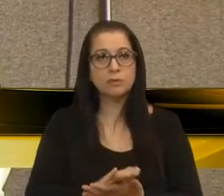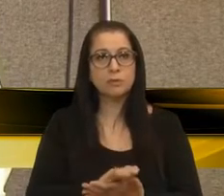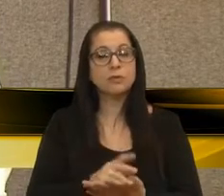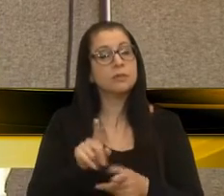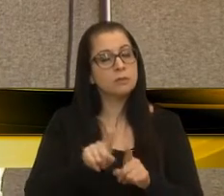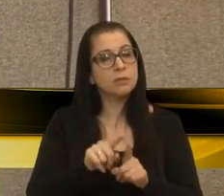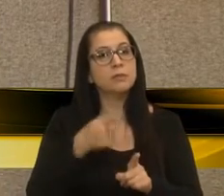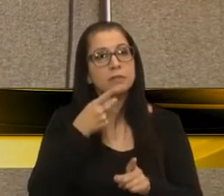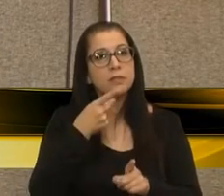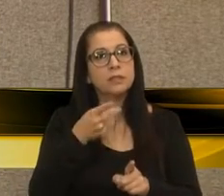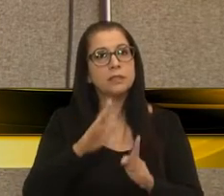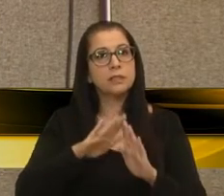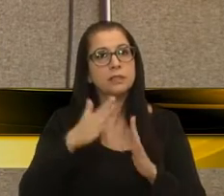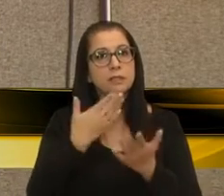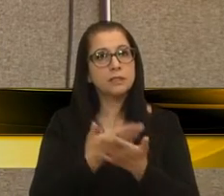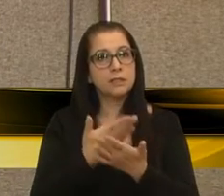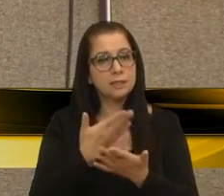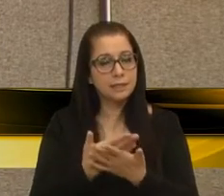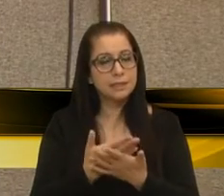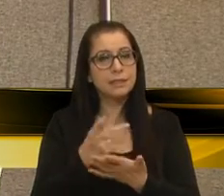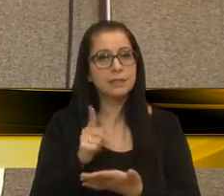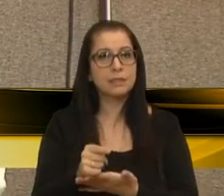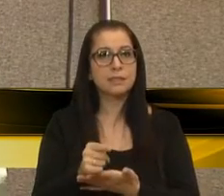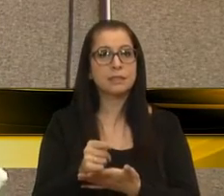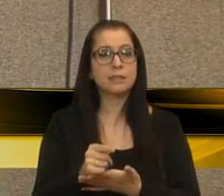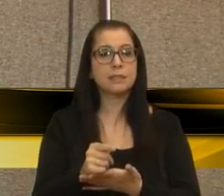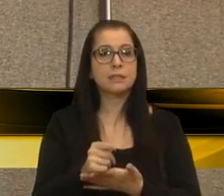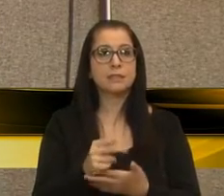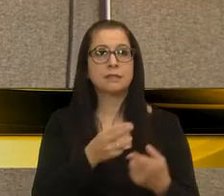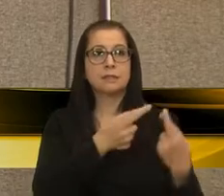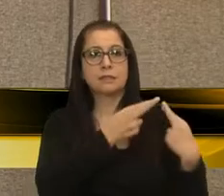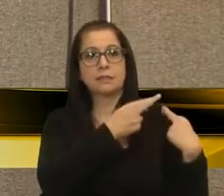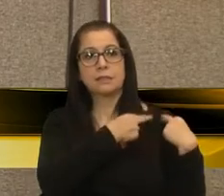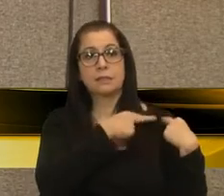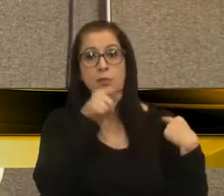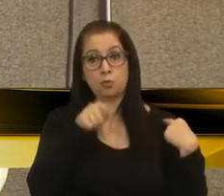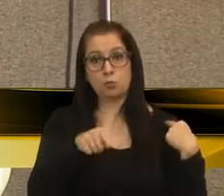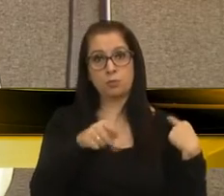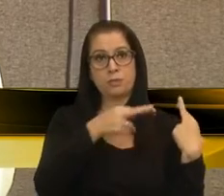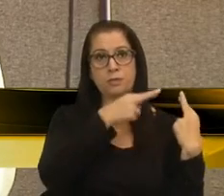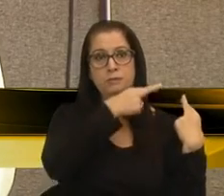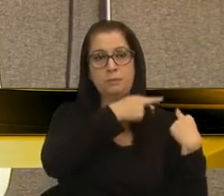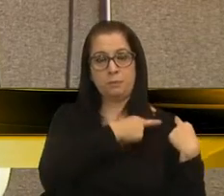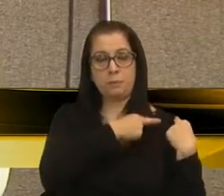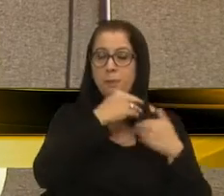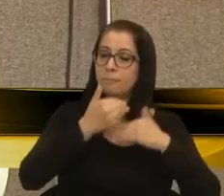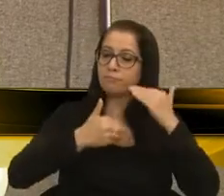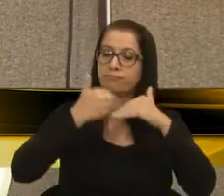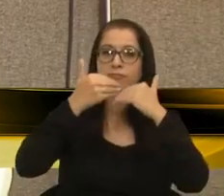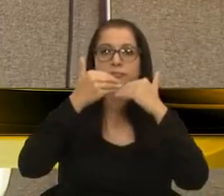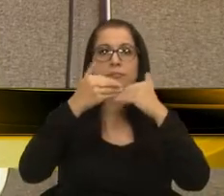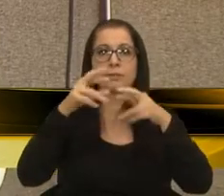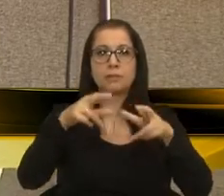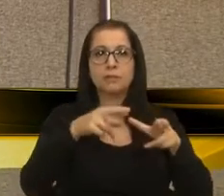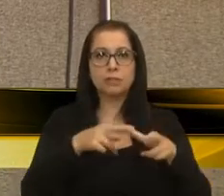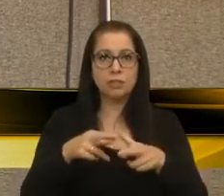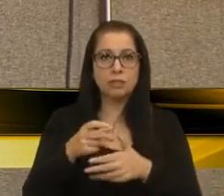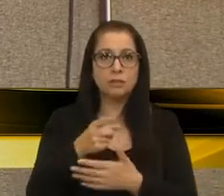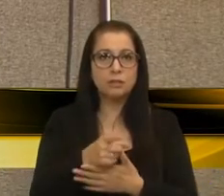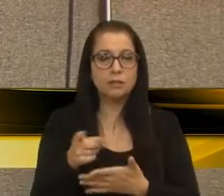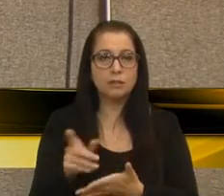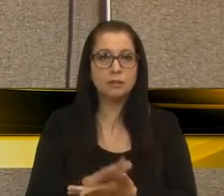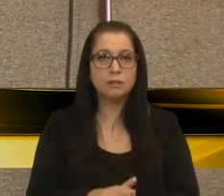então, quero dizer que a escola Melvin Jones, ela é responsável, uma das responsáveis, pelo crescimento dessa região,